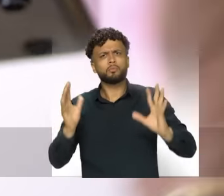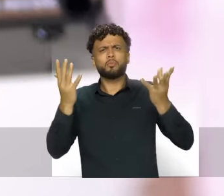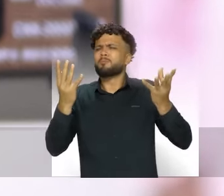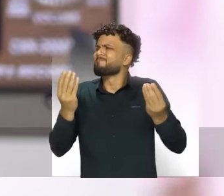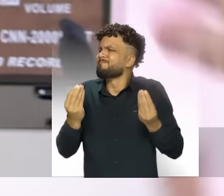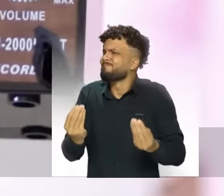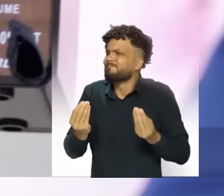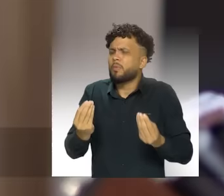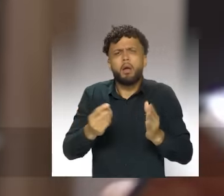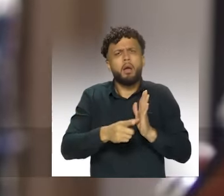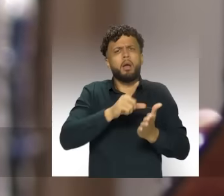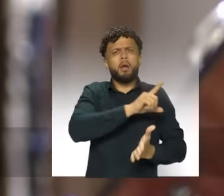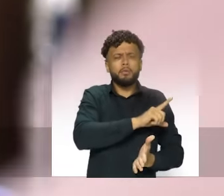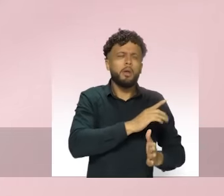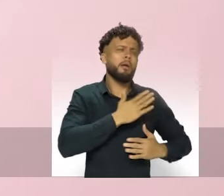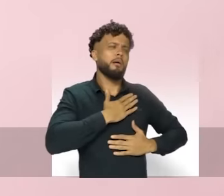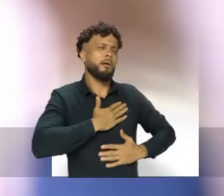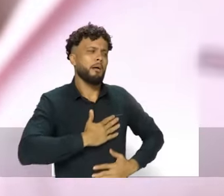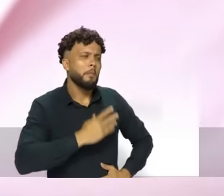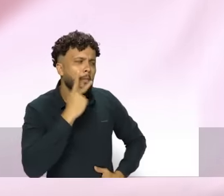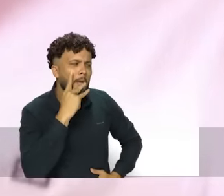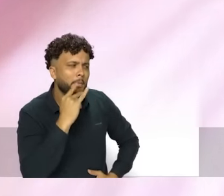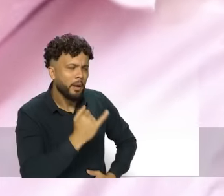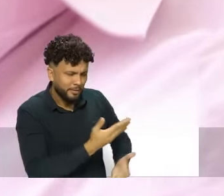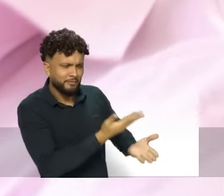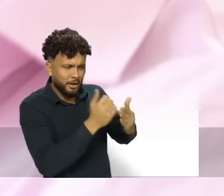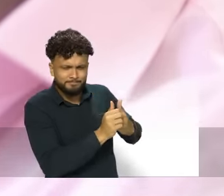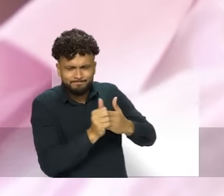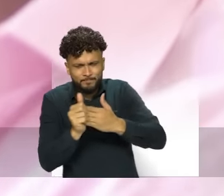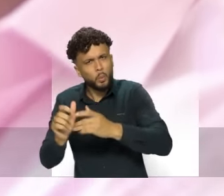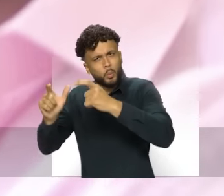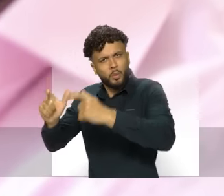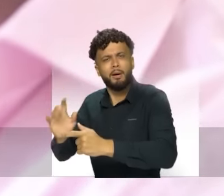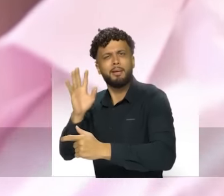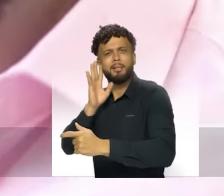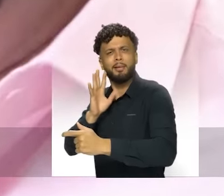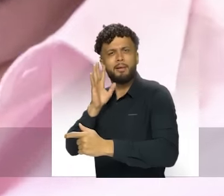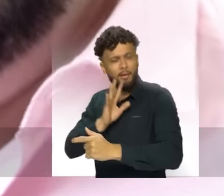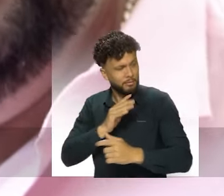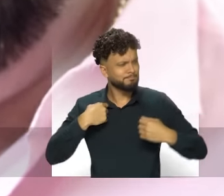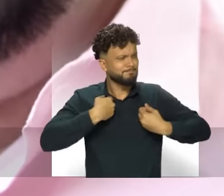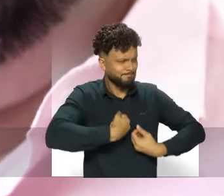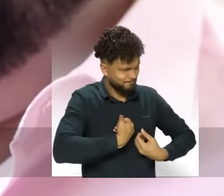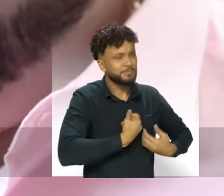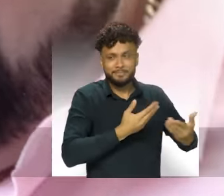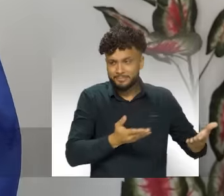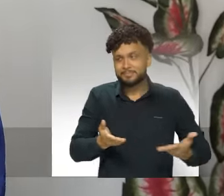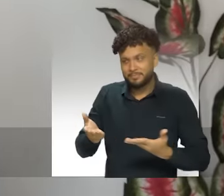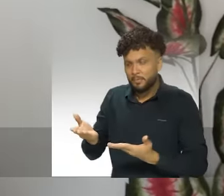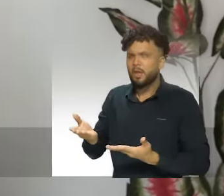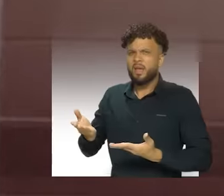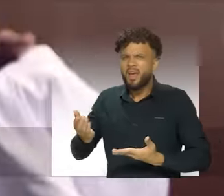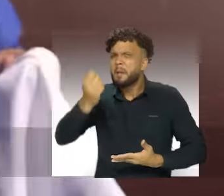Pô, show de pifar logo hoje que tem um show, não é possível. Tanto tempo pra fazer isso, rapaz. Calma, pai. Vem comigo que eu vou te levar num lugar bem chibata. Pega